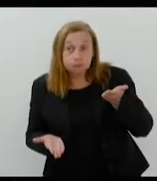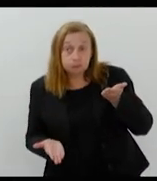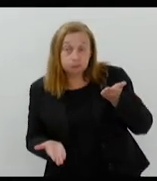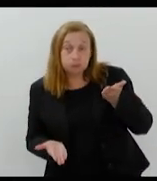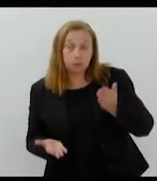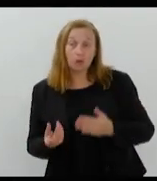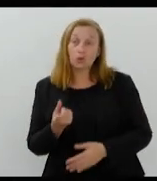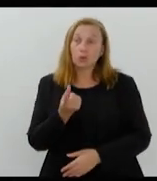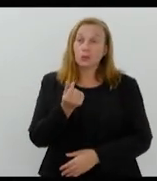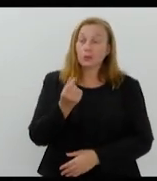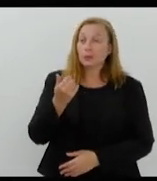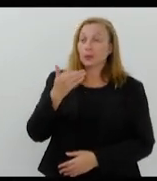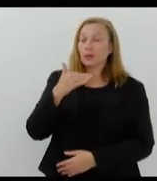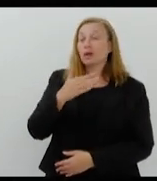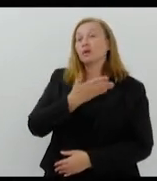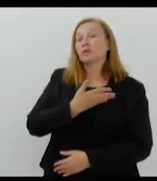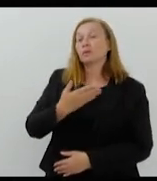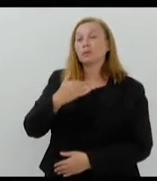contas públicas.